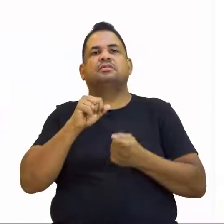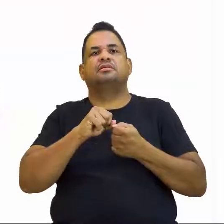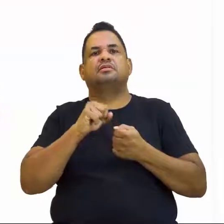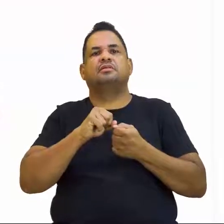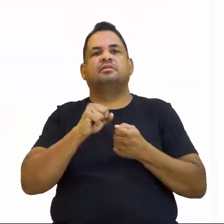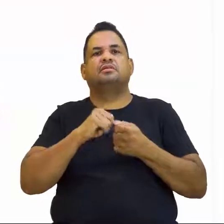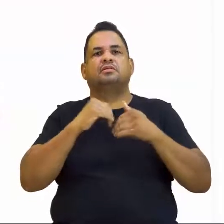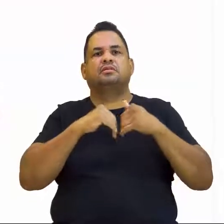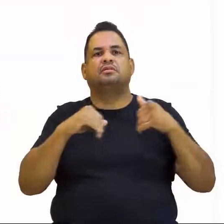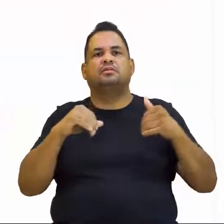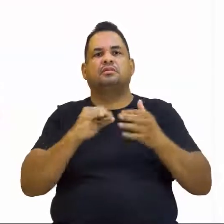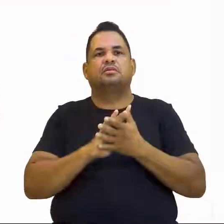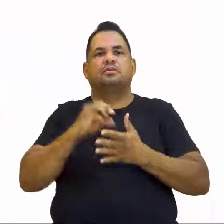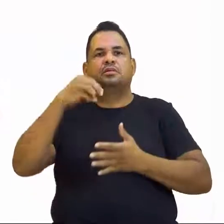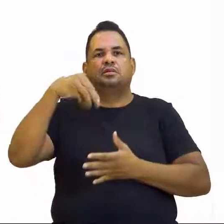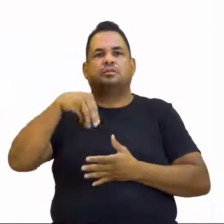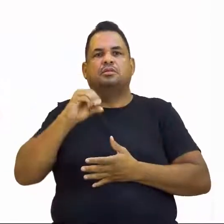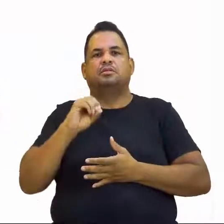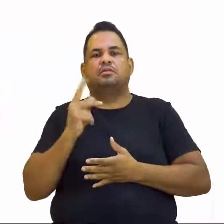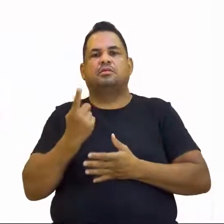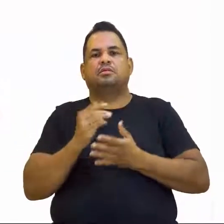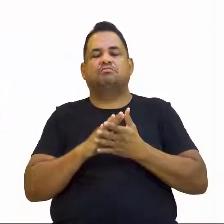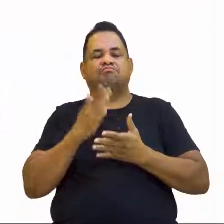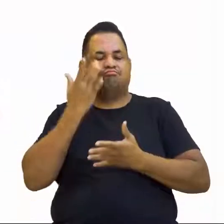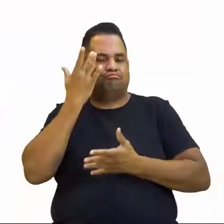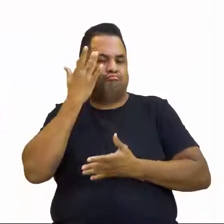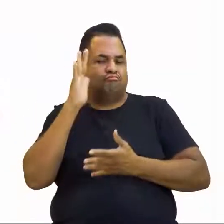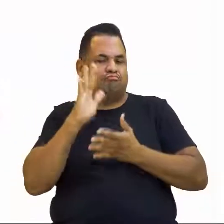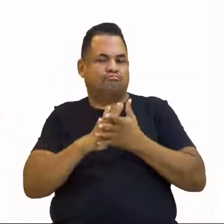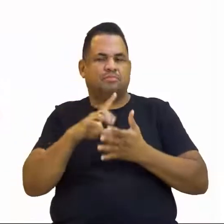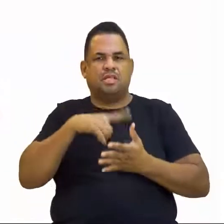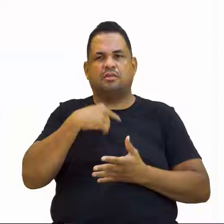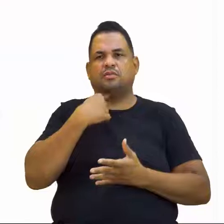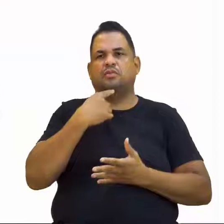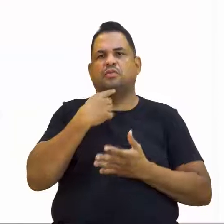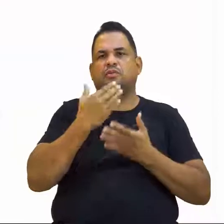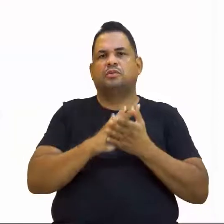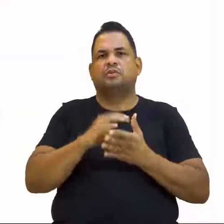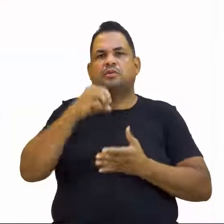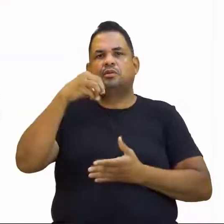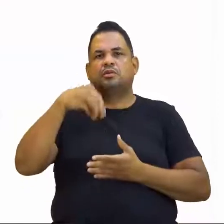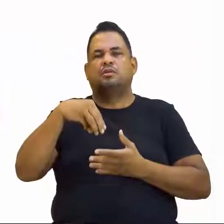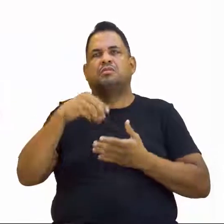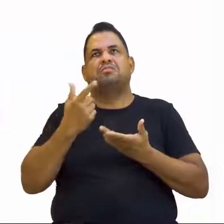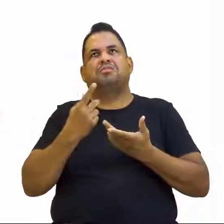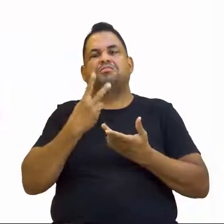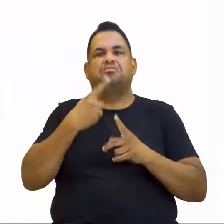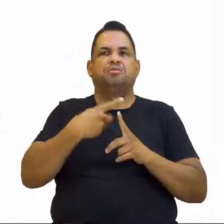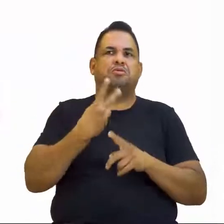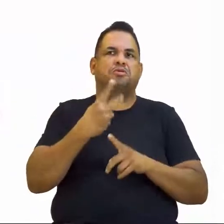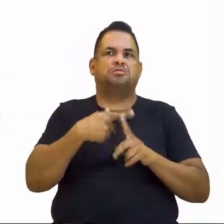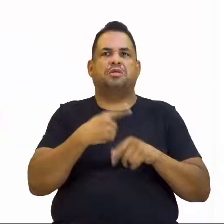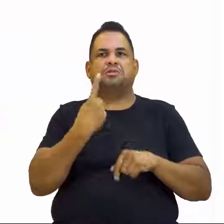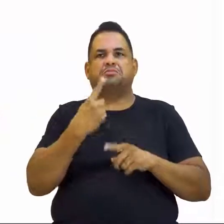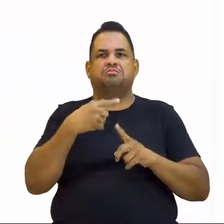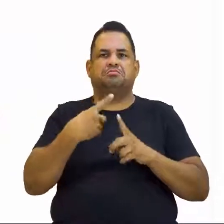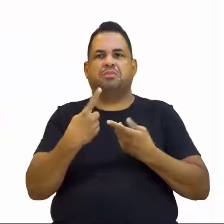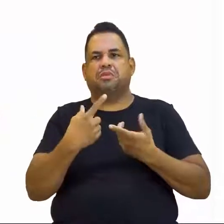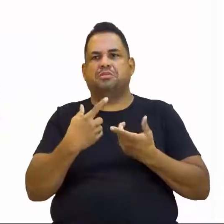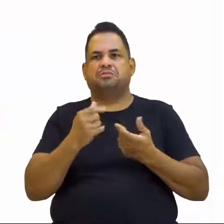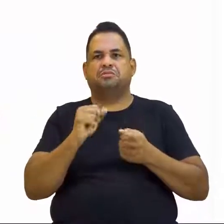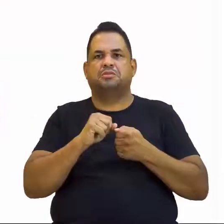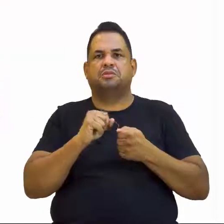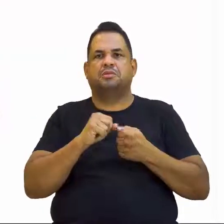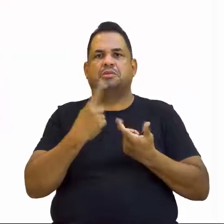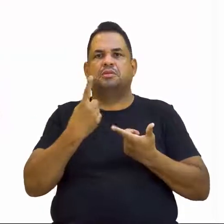do hidróxido de magnésio, e eu não sei, eu tenho dúvida se o magnésio é 2+, ou é 1+, o que eu faço? O